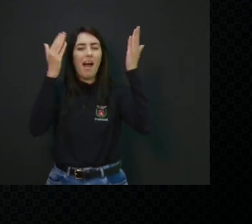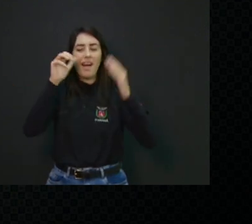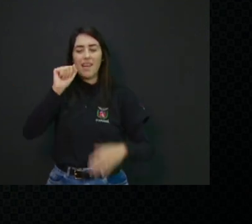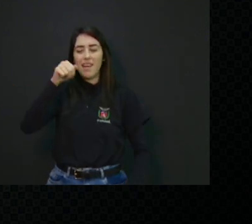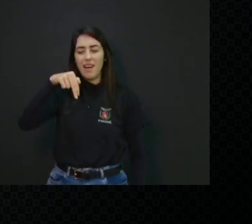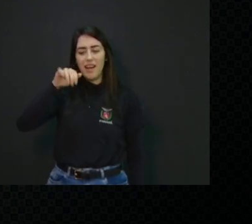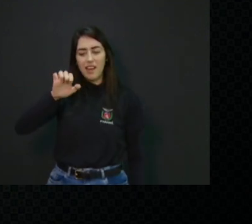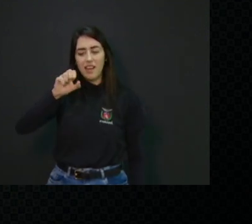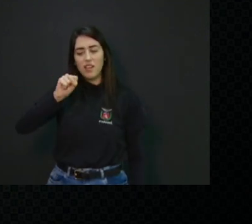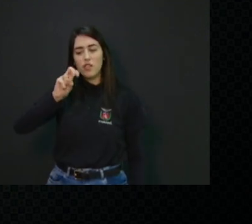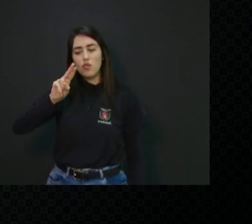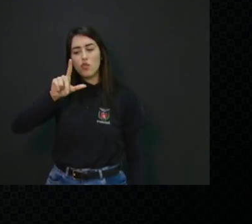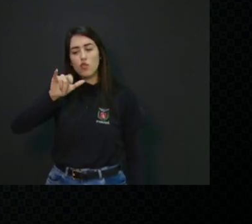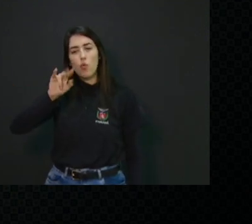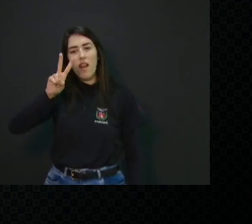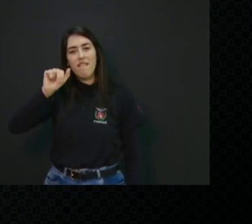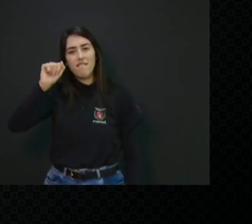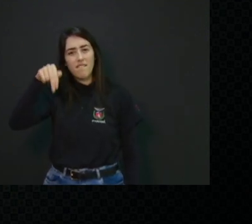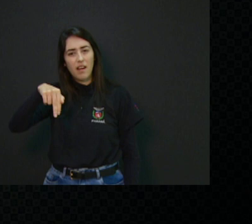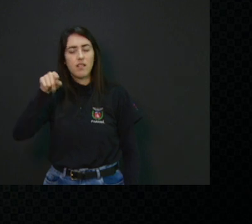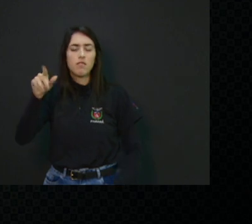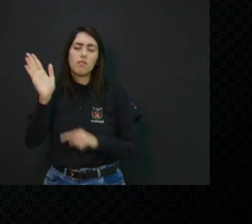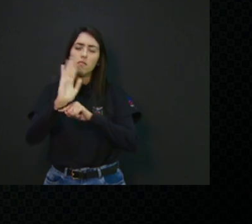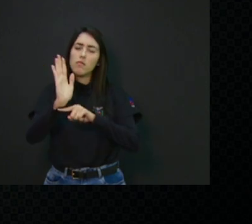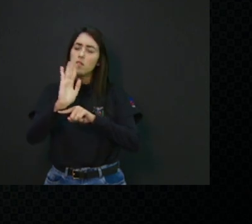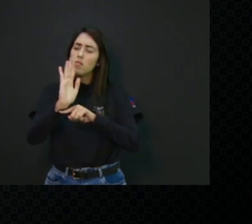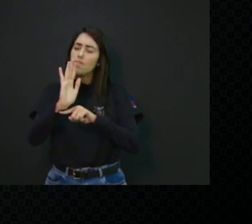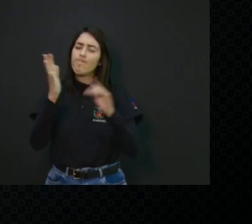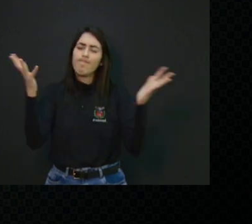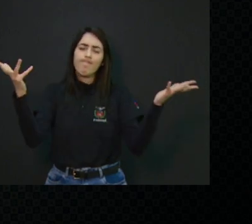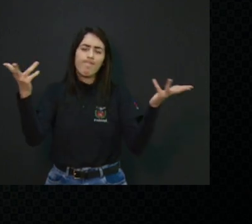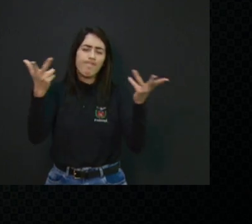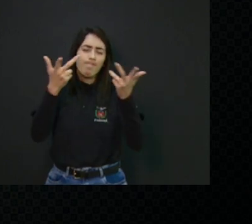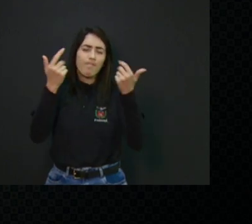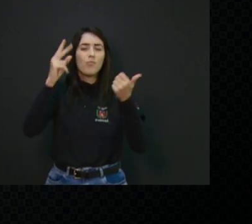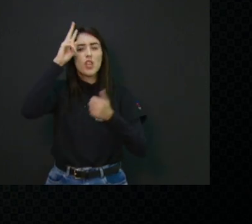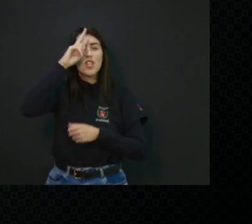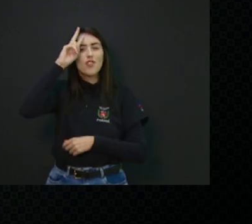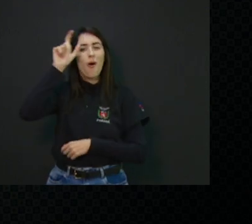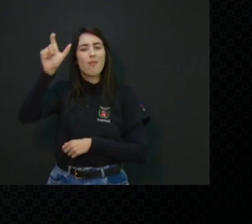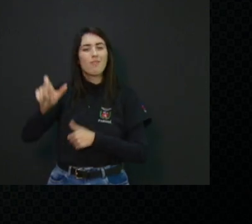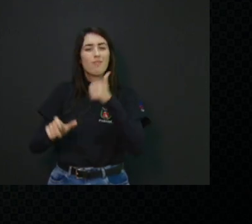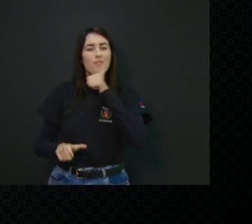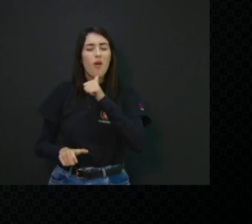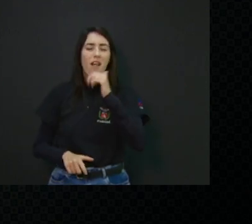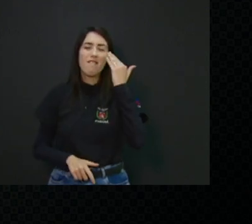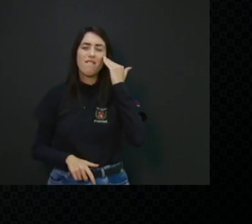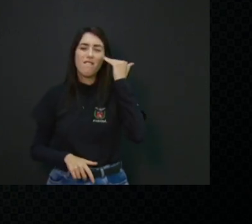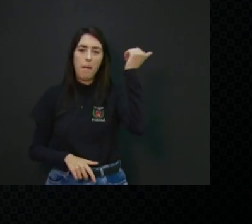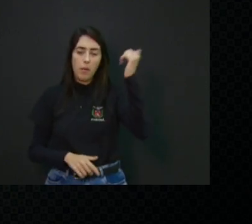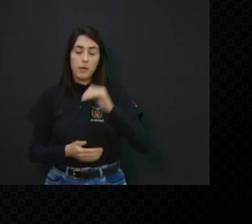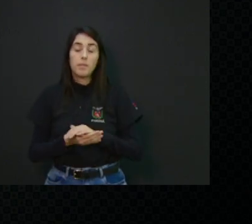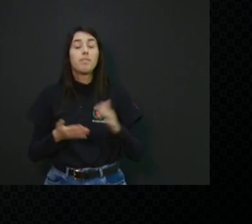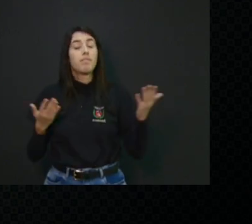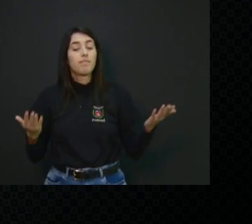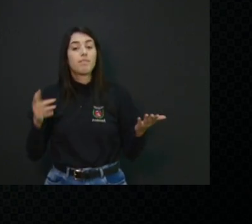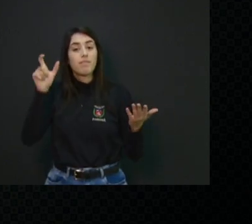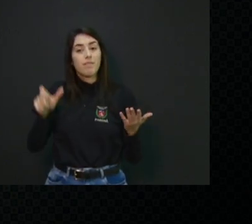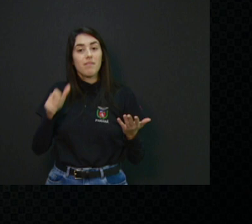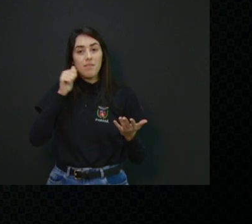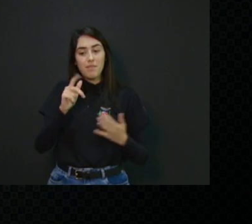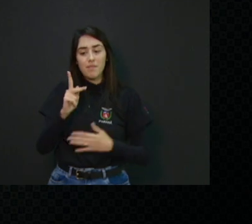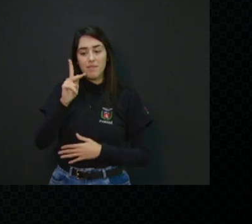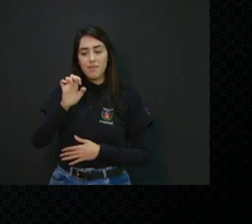que registra belíssimamente, né, essa trajetória das duas. Né? E a Ellen Keller, ela